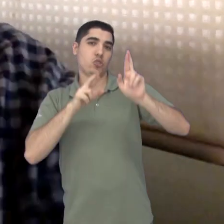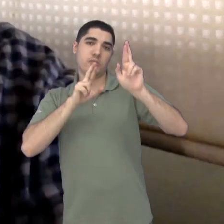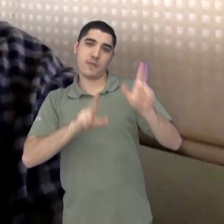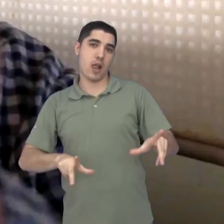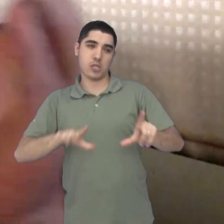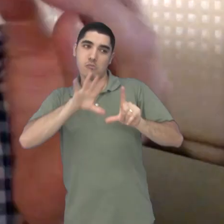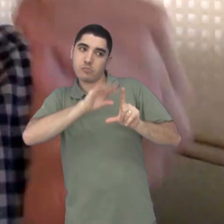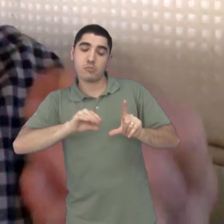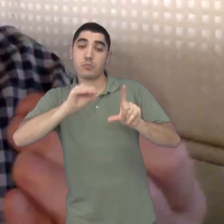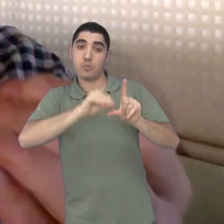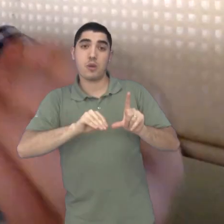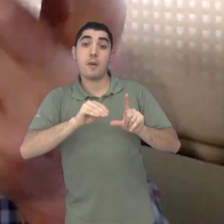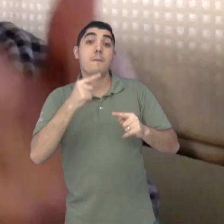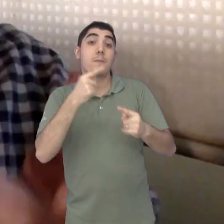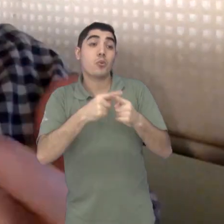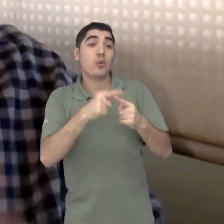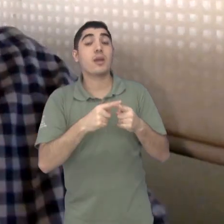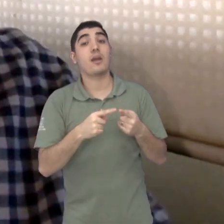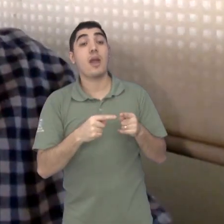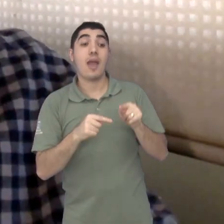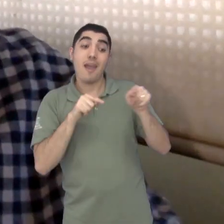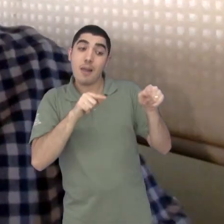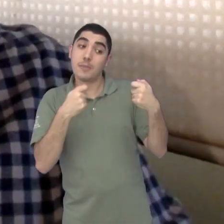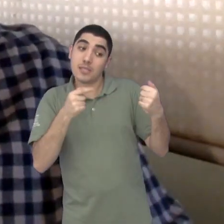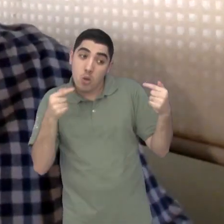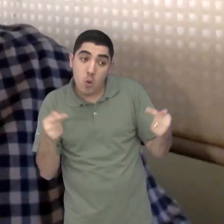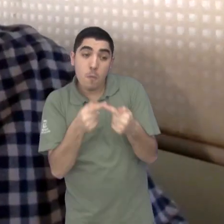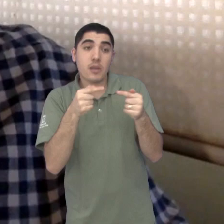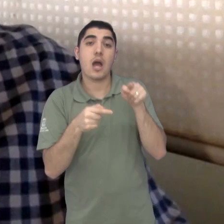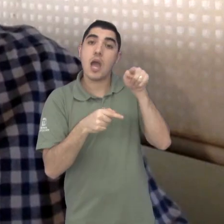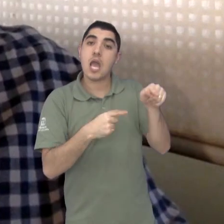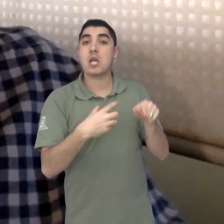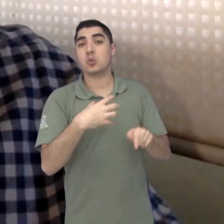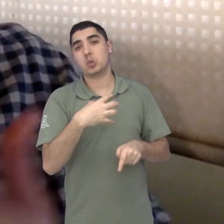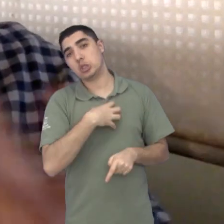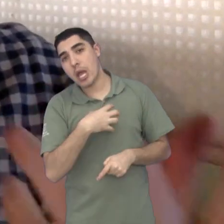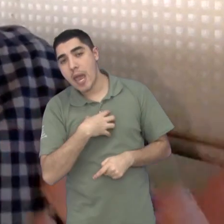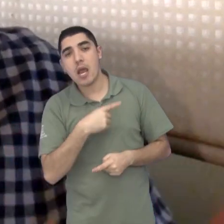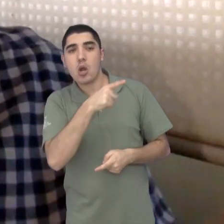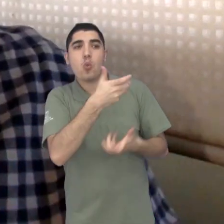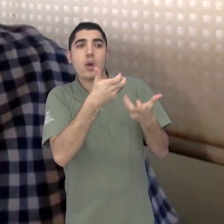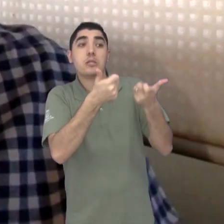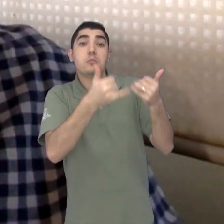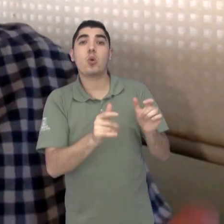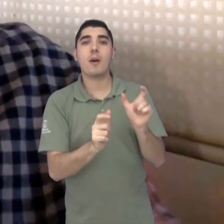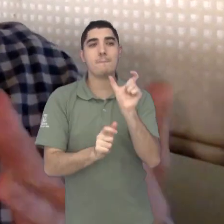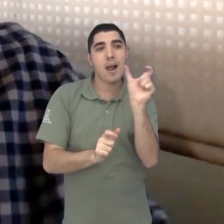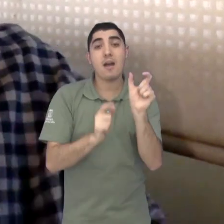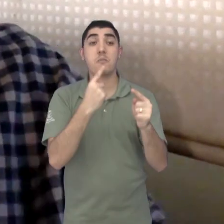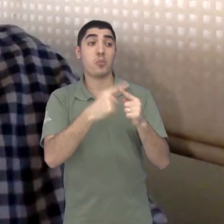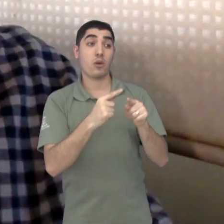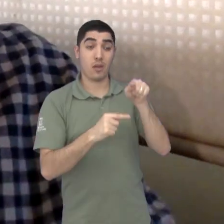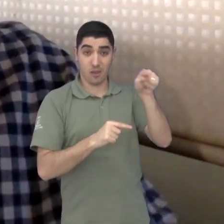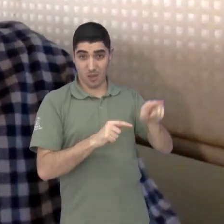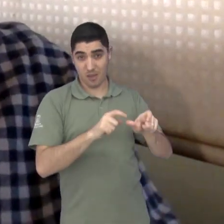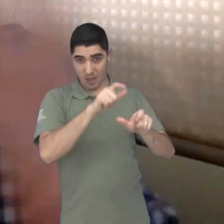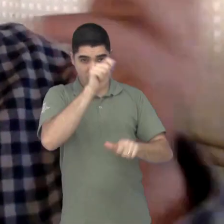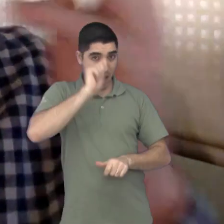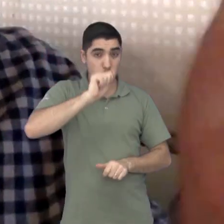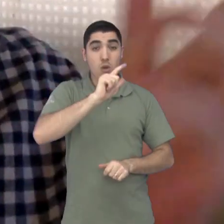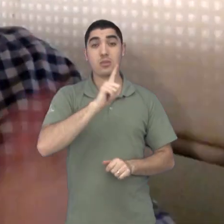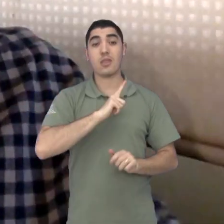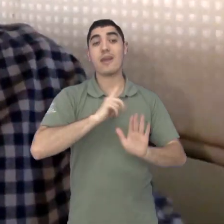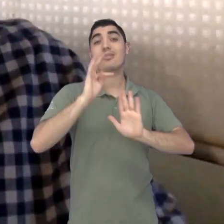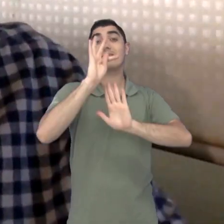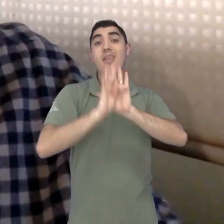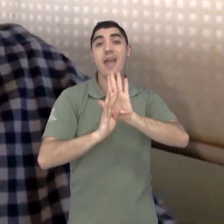a partitura que esse ator deu, né? Porque ele ficou ensaiando, ele recebeu um texto. Minha mãe